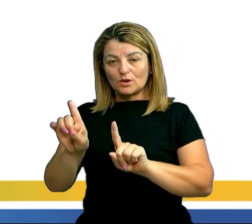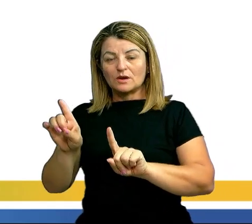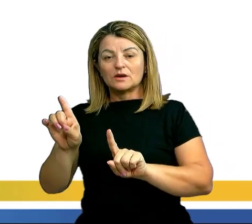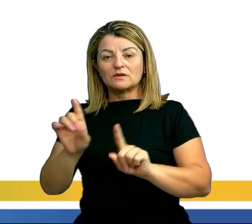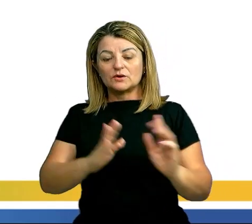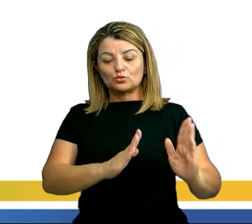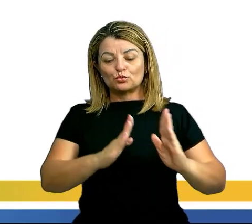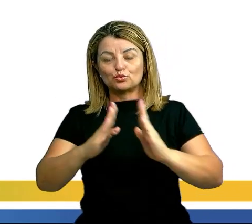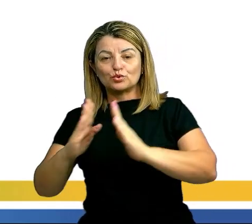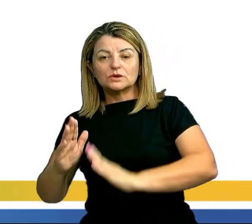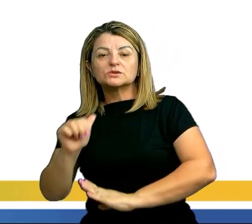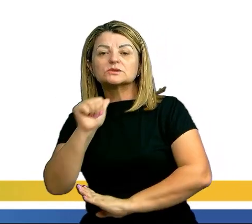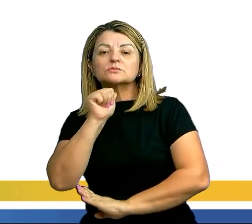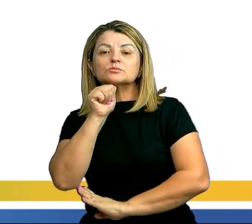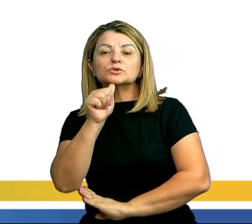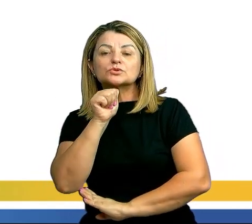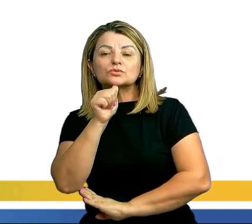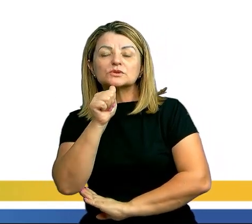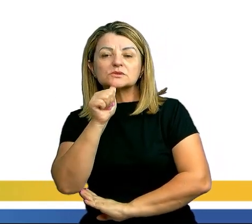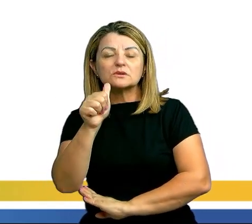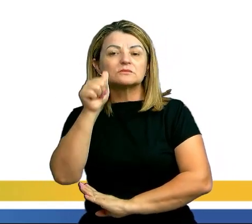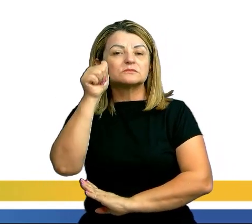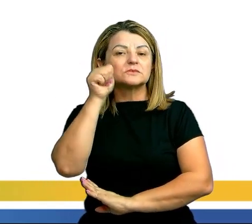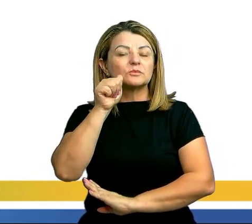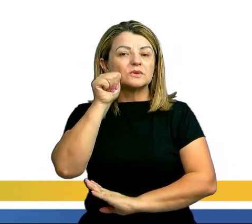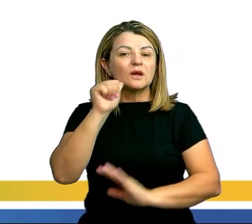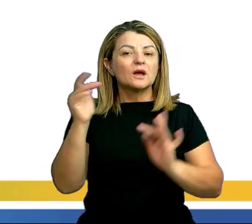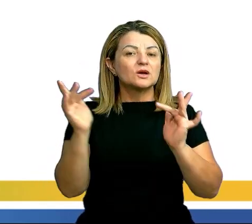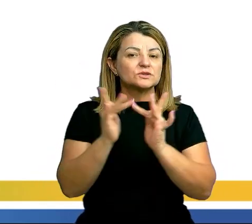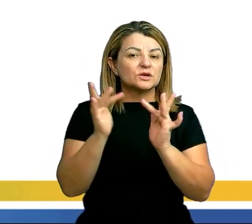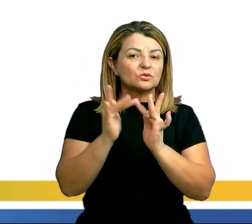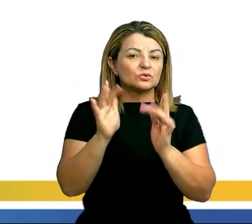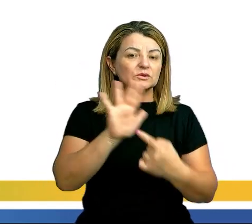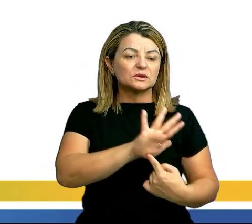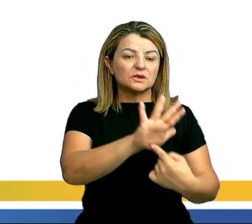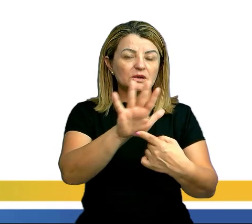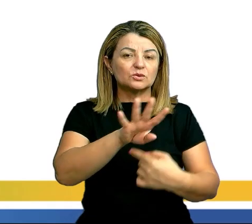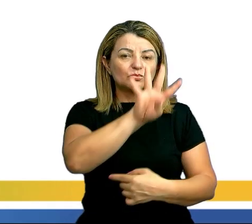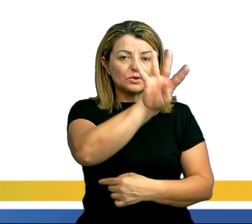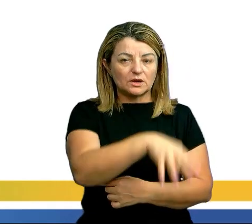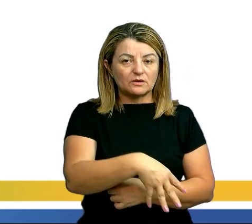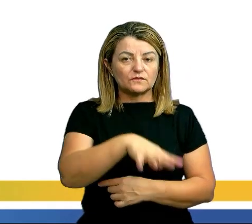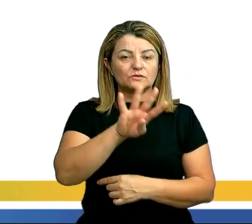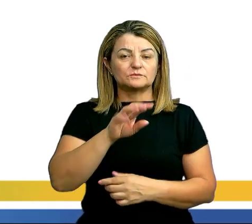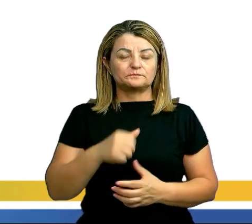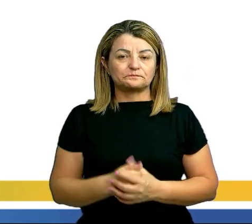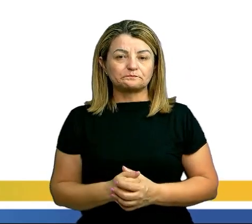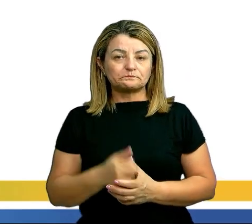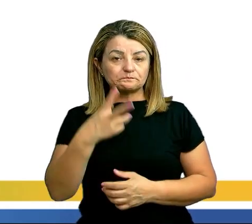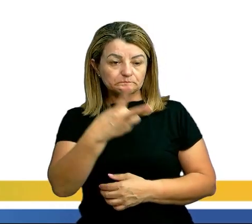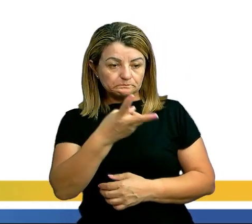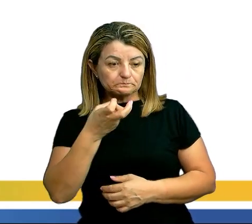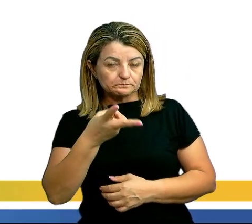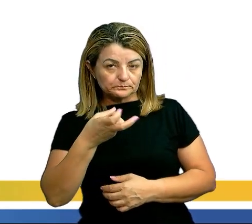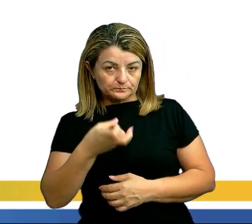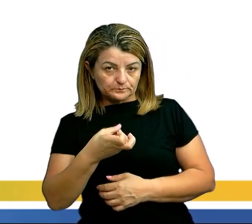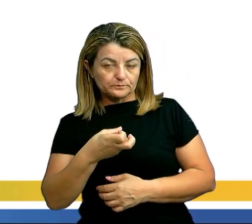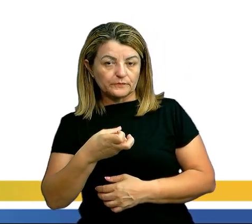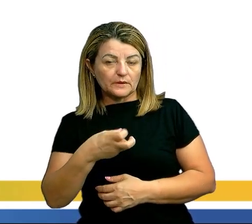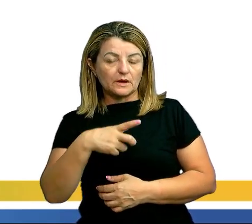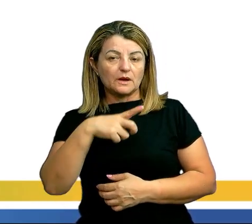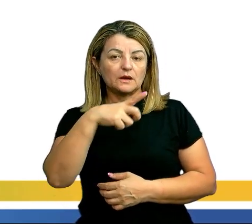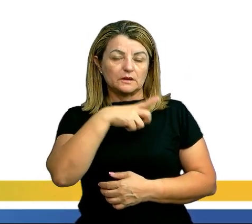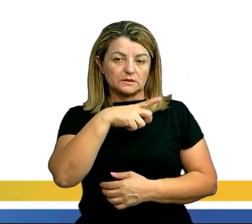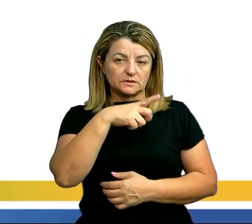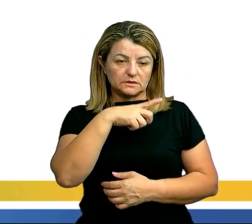nesse ciclo menstrual da mulher, né, de acordo com o que é descrito no gráfico apresentado. Então, observe que a temperatura ela